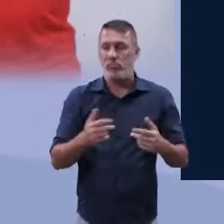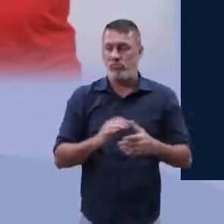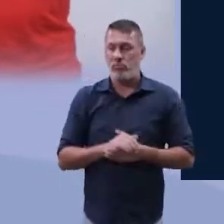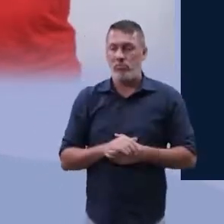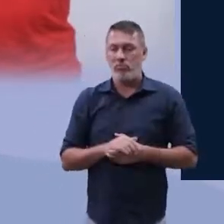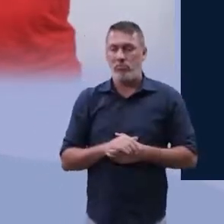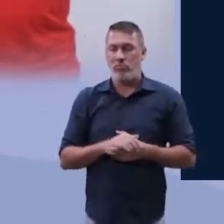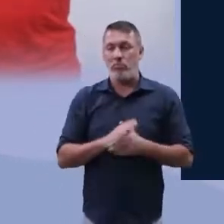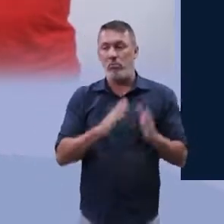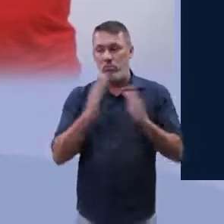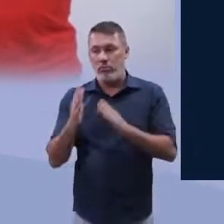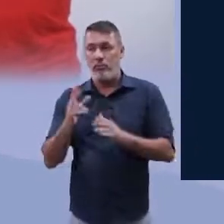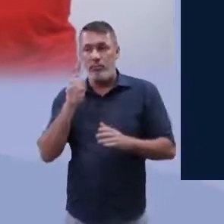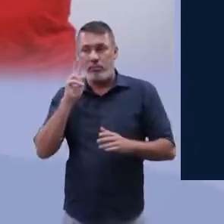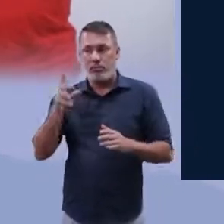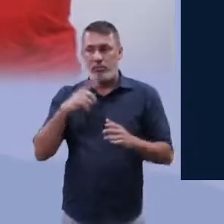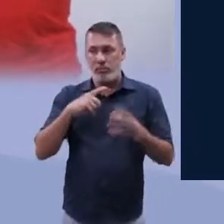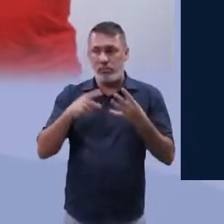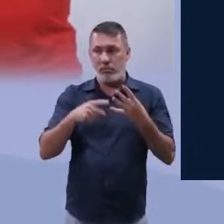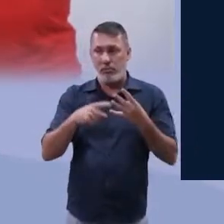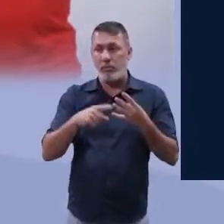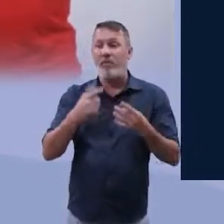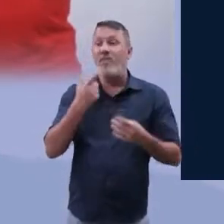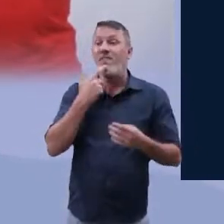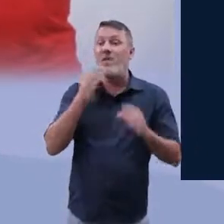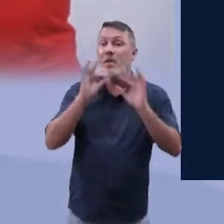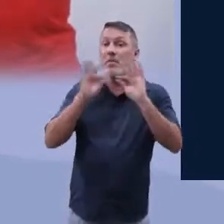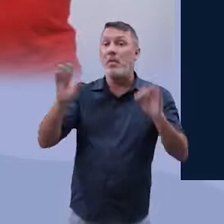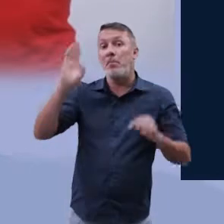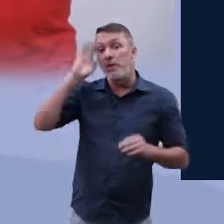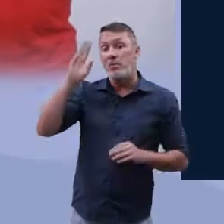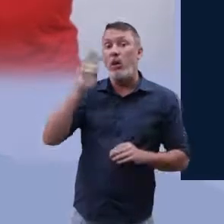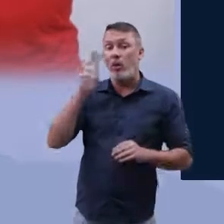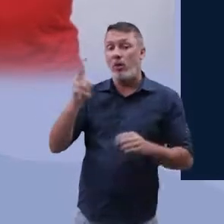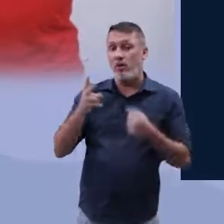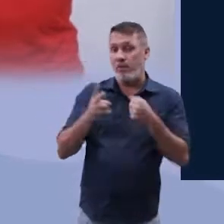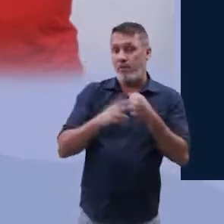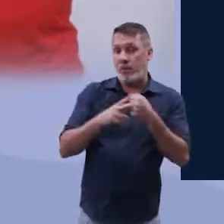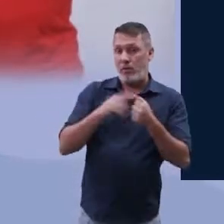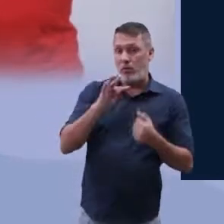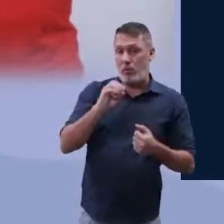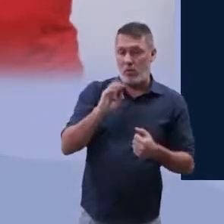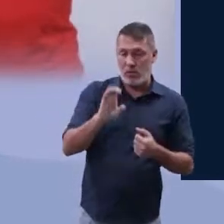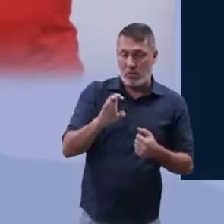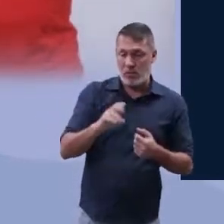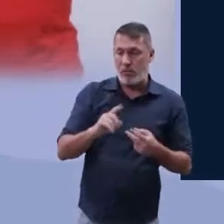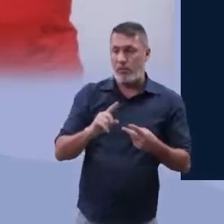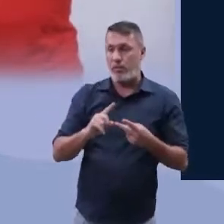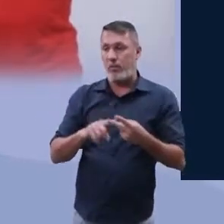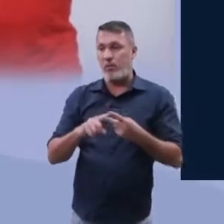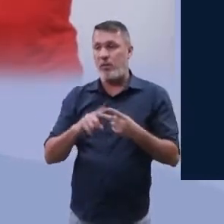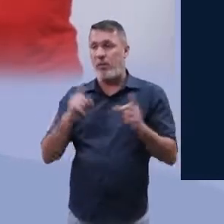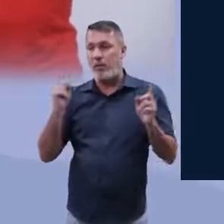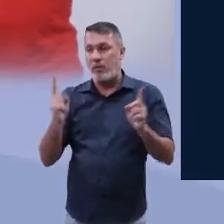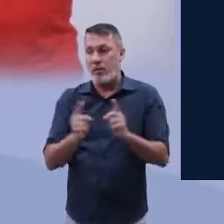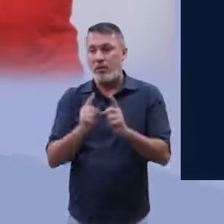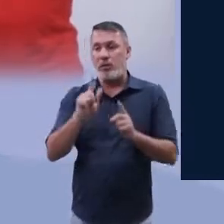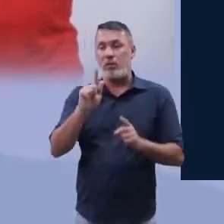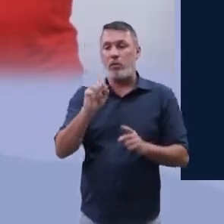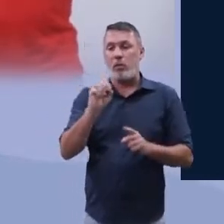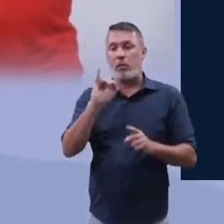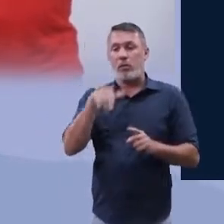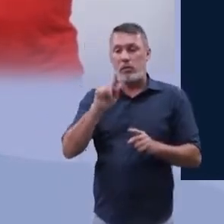jogando, né? Então, playing soccer. Olha ali, ó. Olha o que está em vermelho, ó. Verbo to be, verbo o going